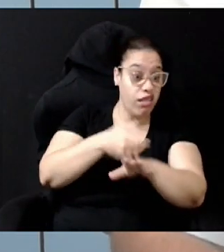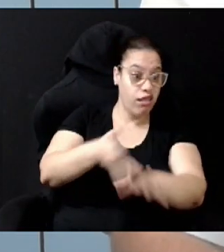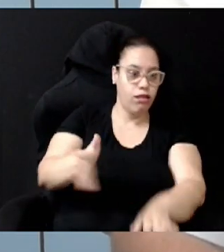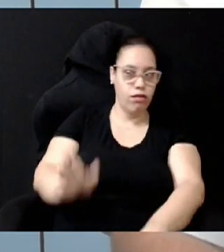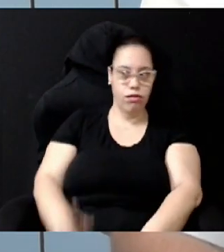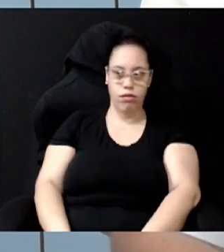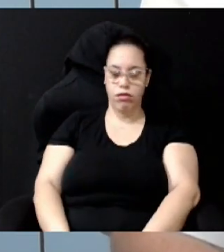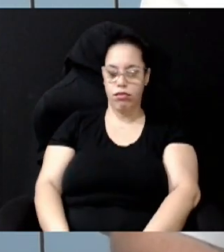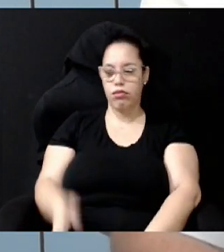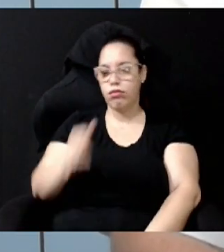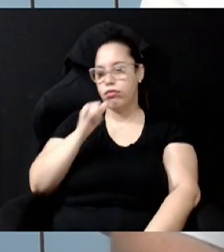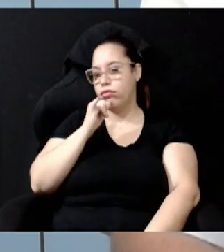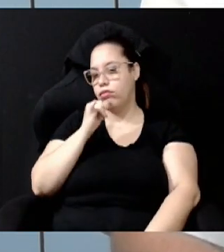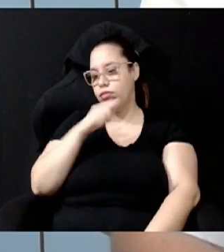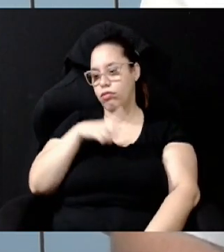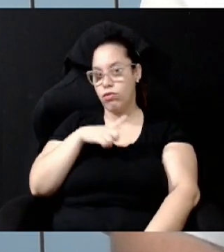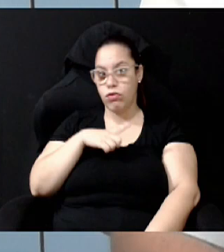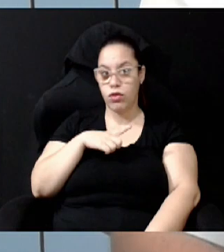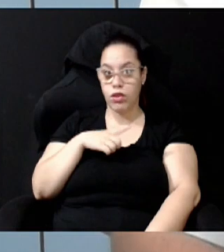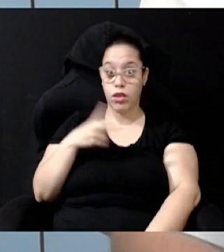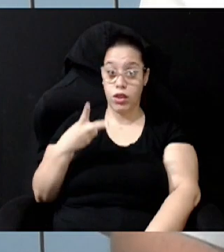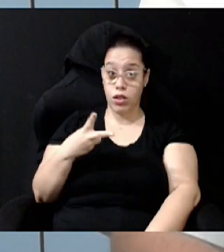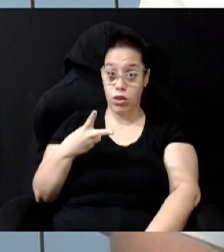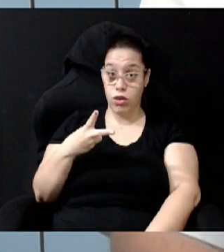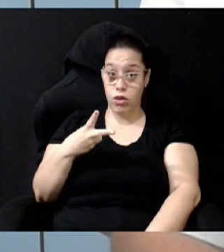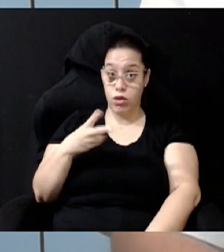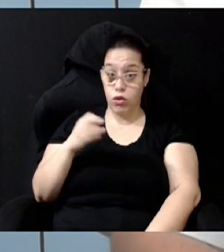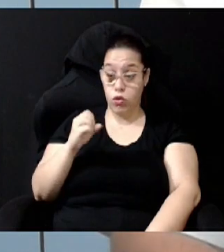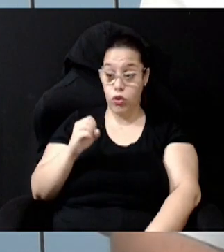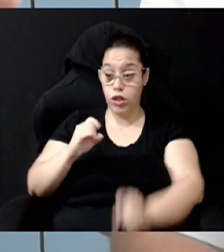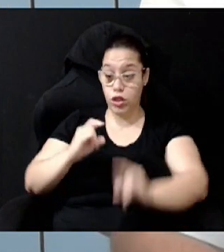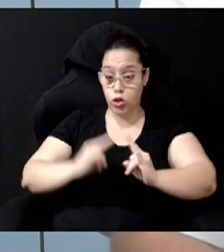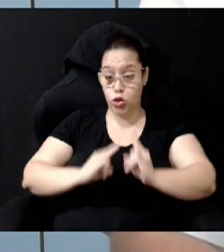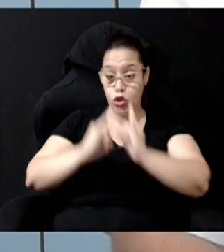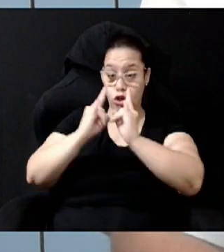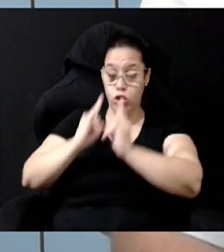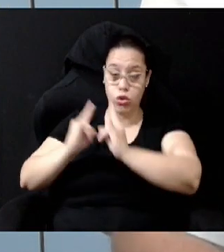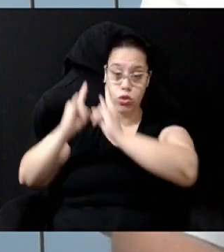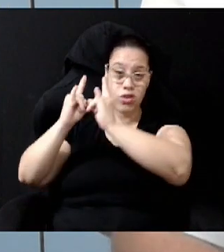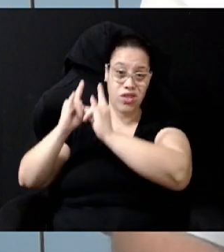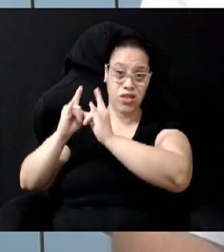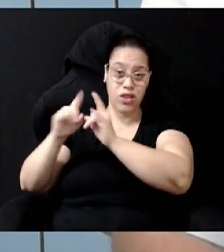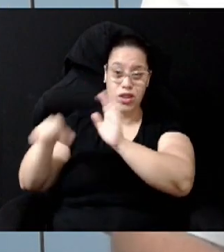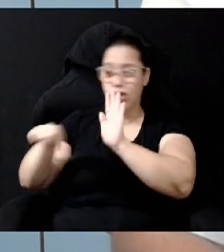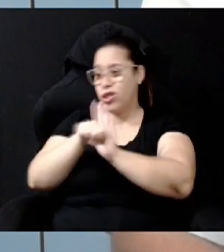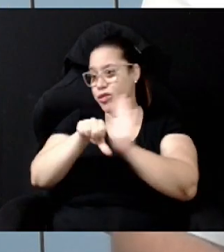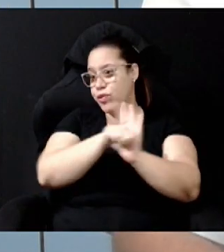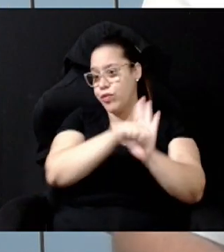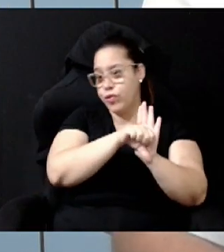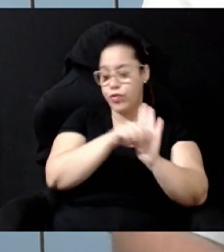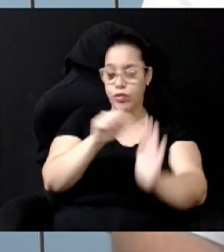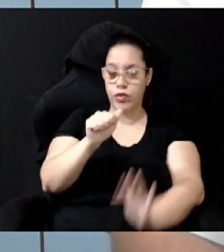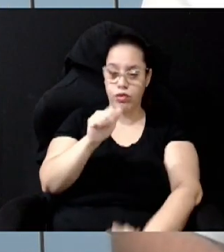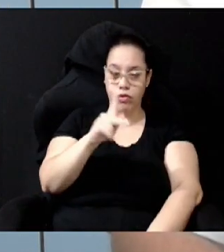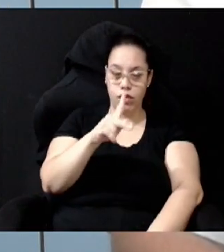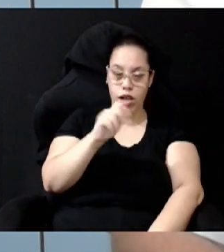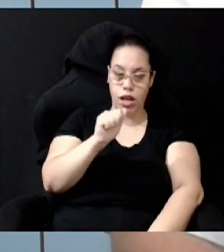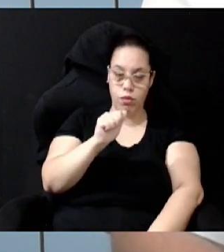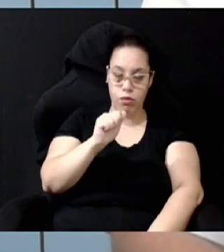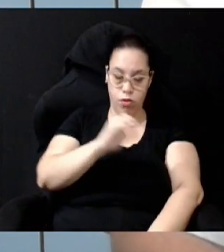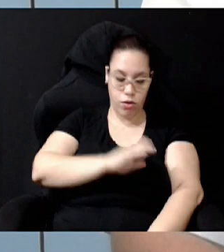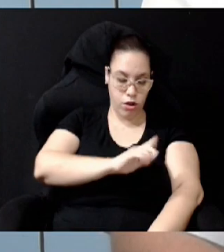ter quase 20 condomínios irregulares lá na APA do Campo Grande, que hoje está em